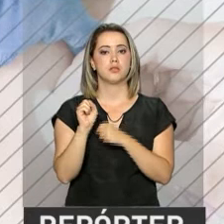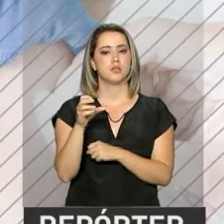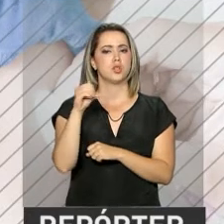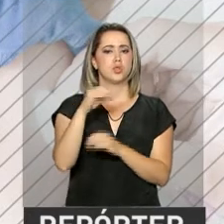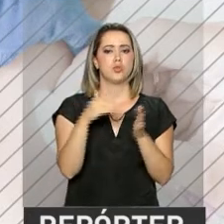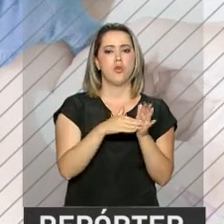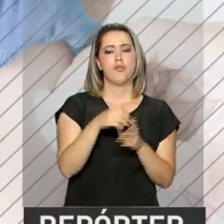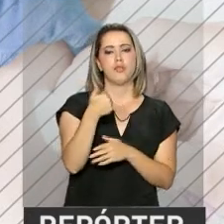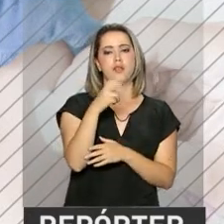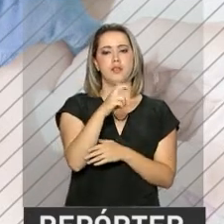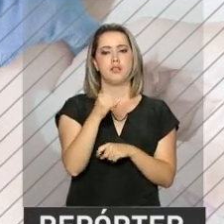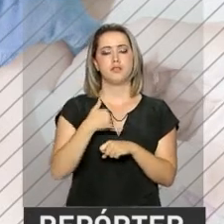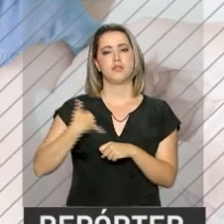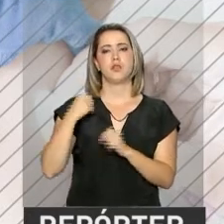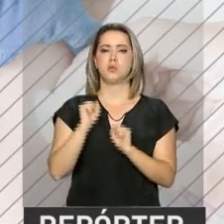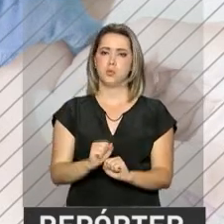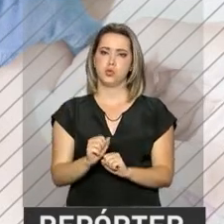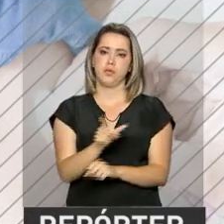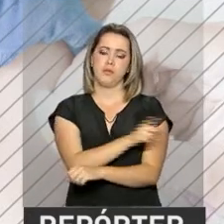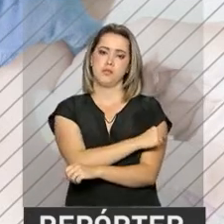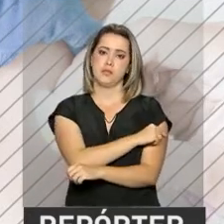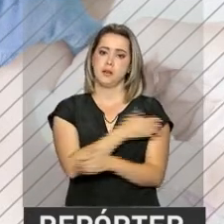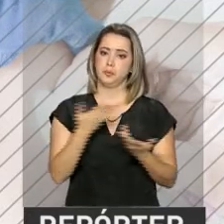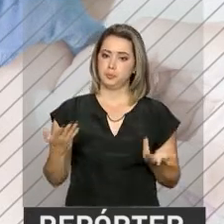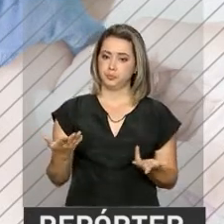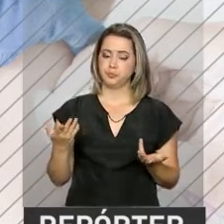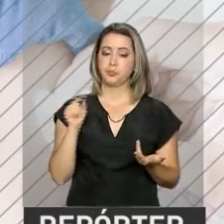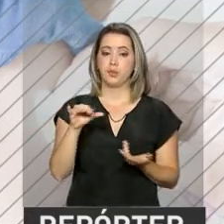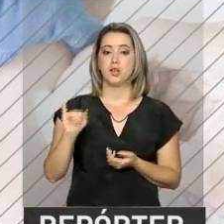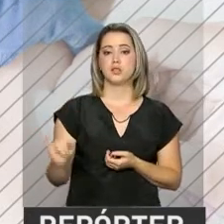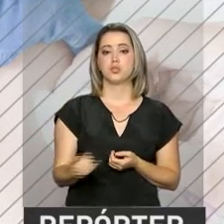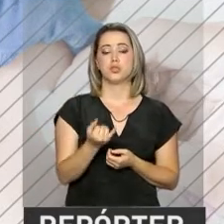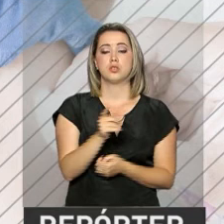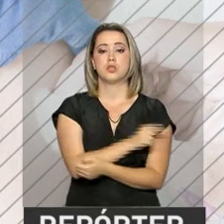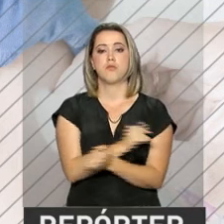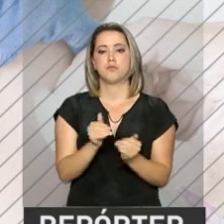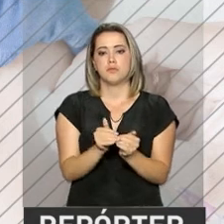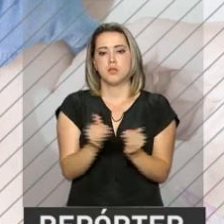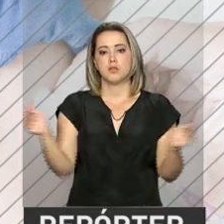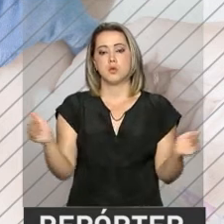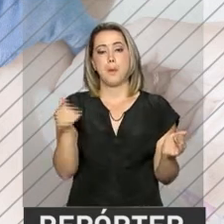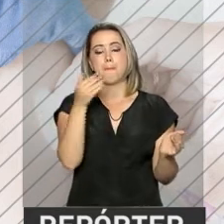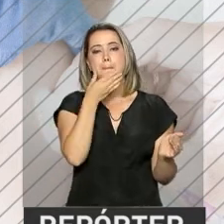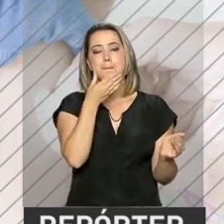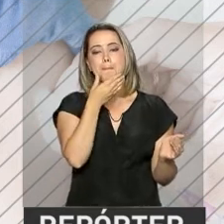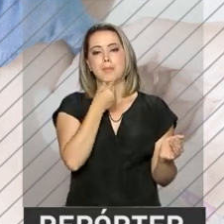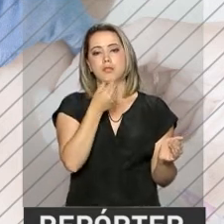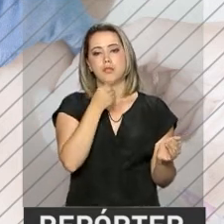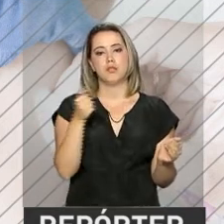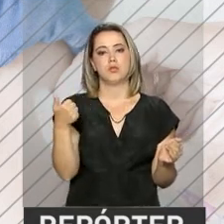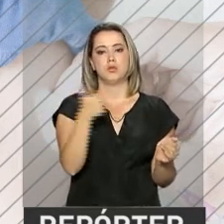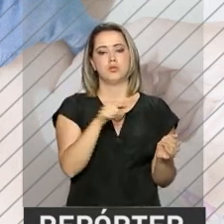9 a 15 anos de idade podiam se vacinar contra o hpv em janeiro a vacinação foi ampliada para meninos de 12 a